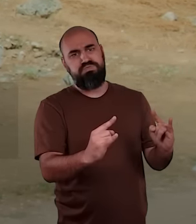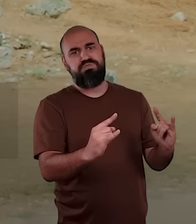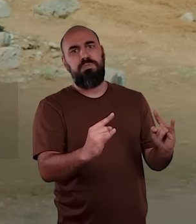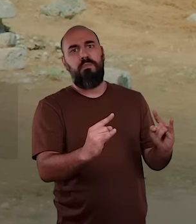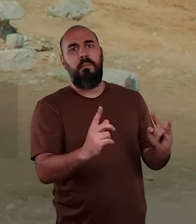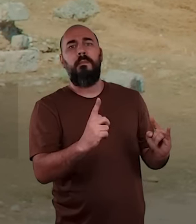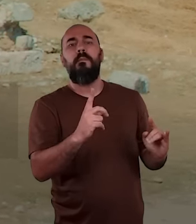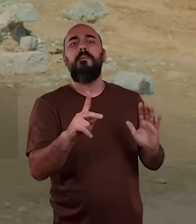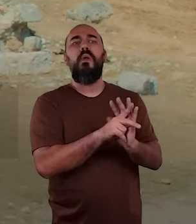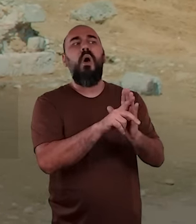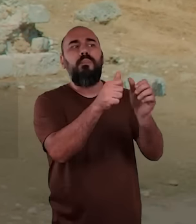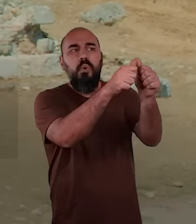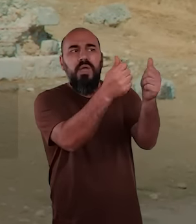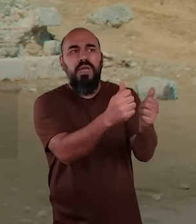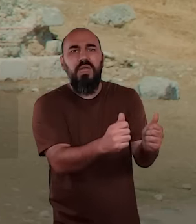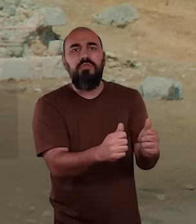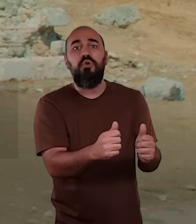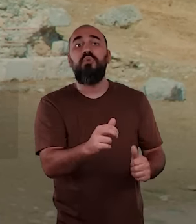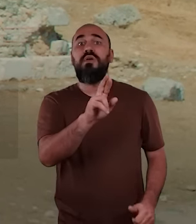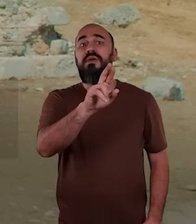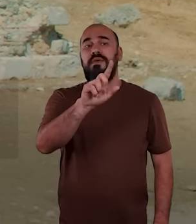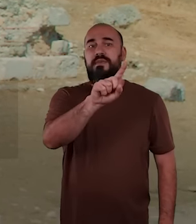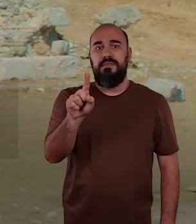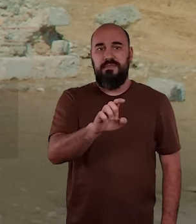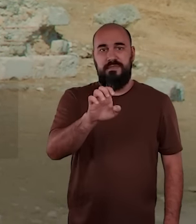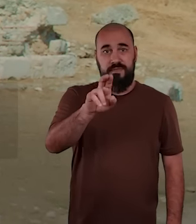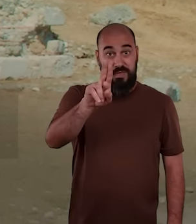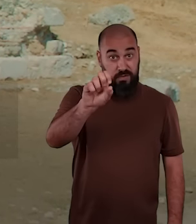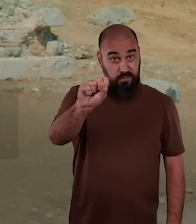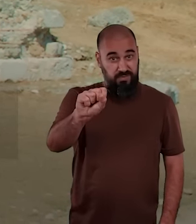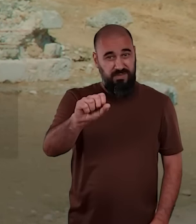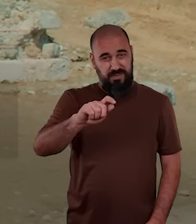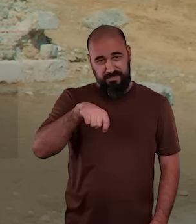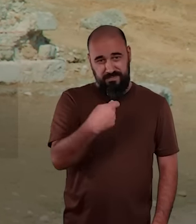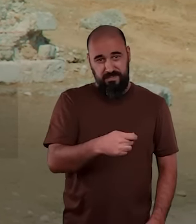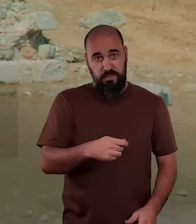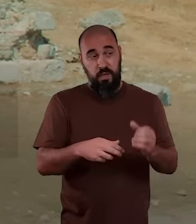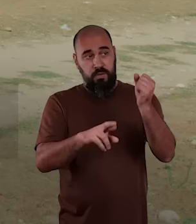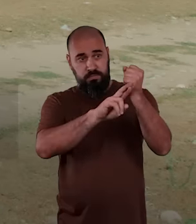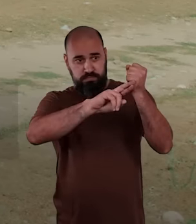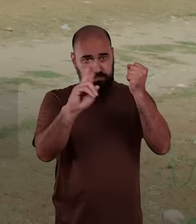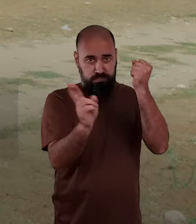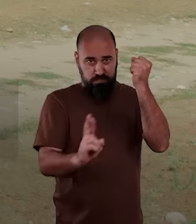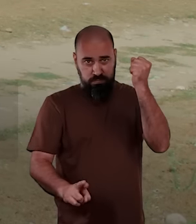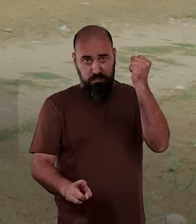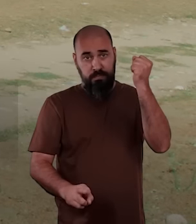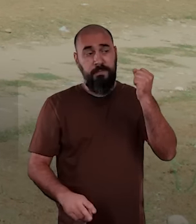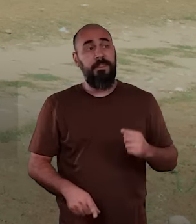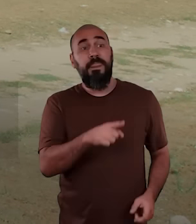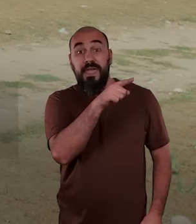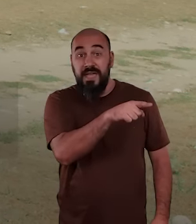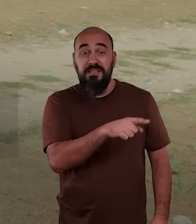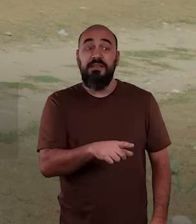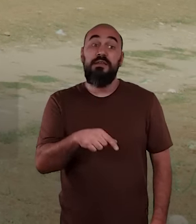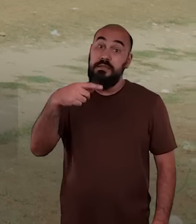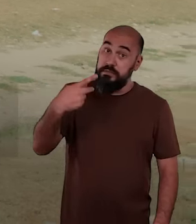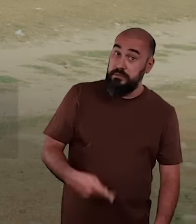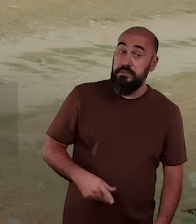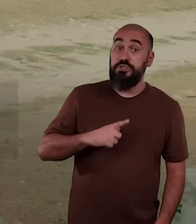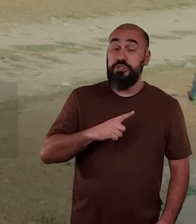isso a cidade, durante uma primeira parte da sua história, foi chamada de Dióspolis, cidade de Zeus